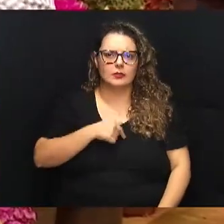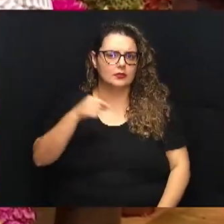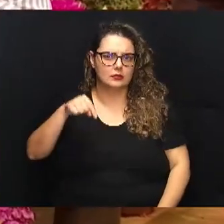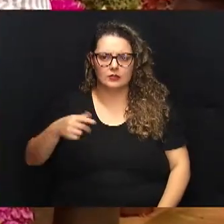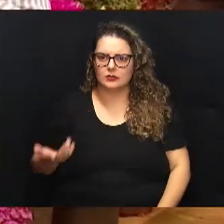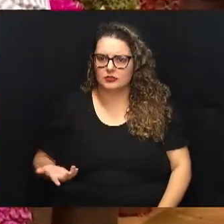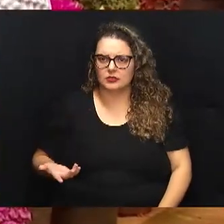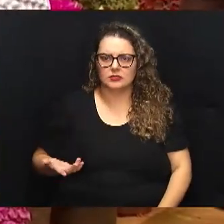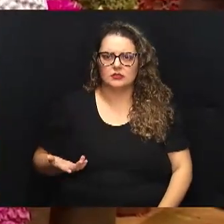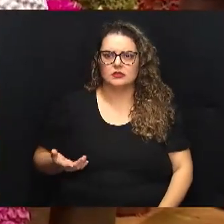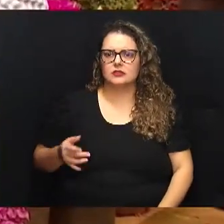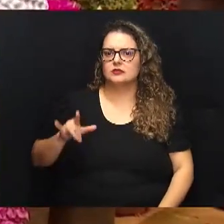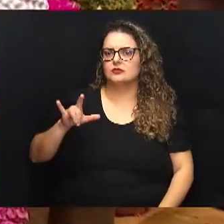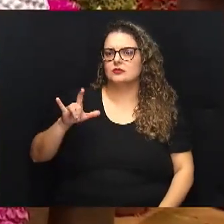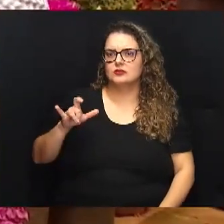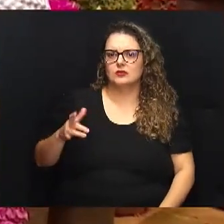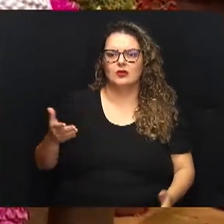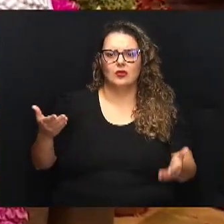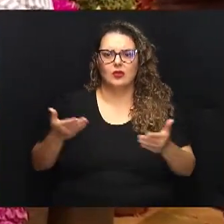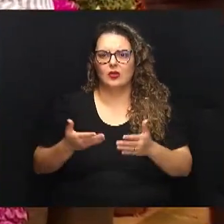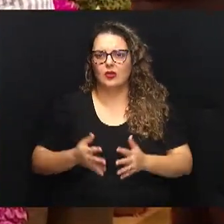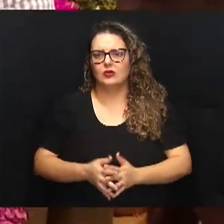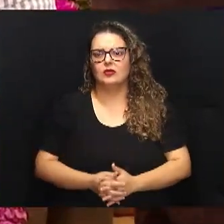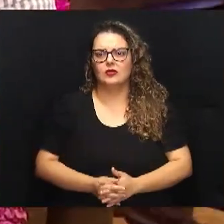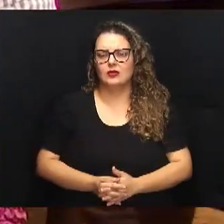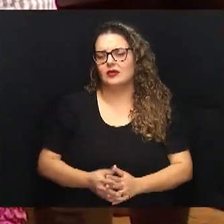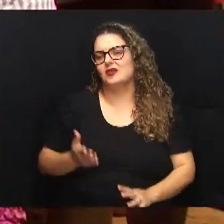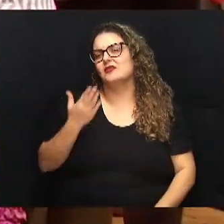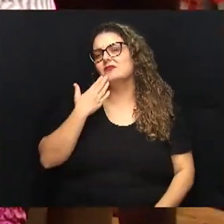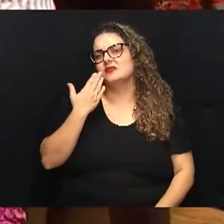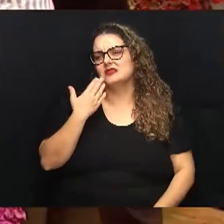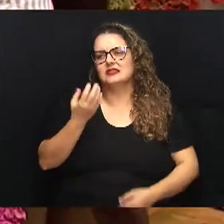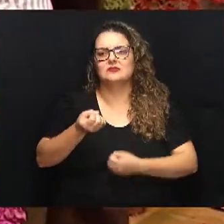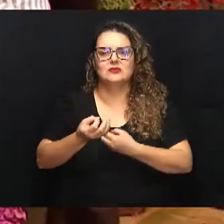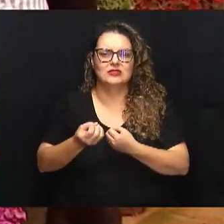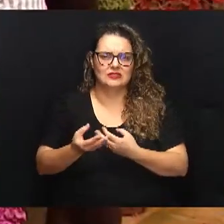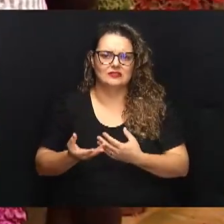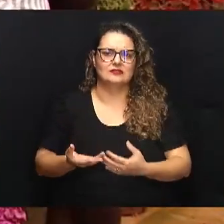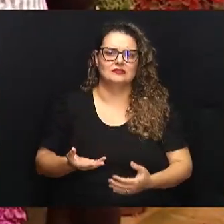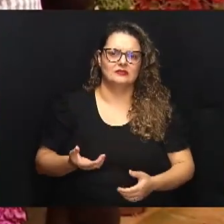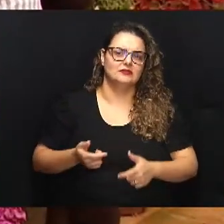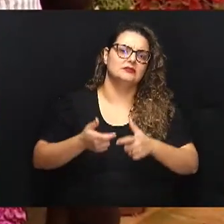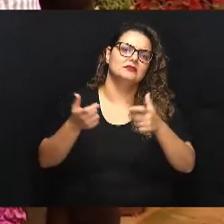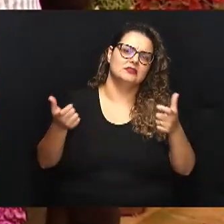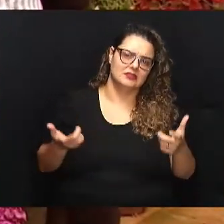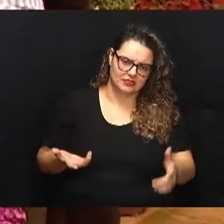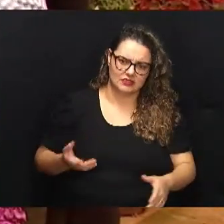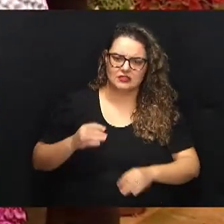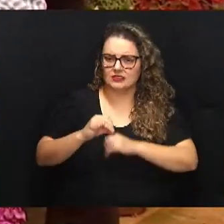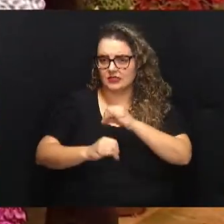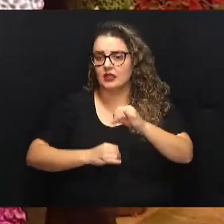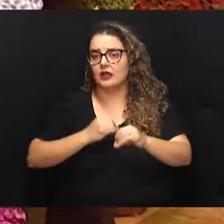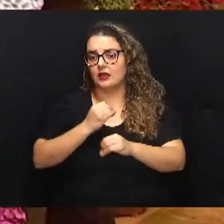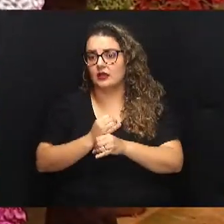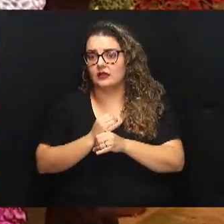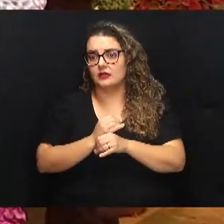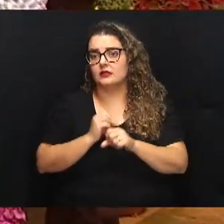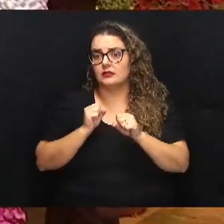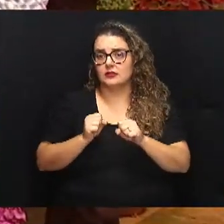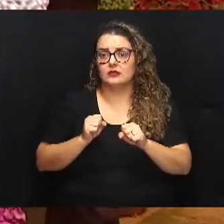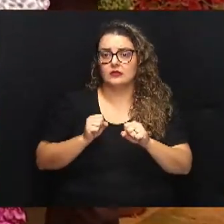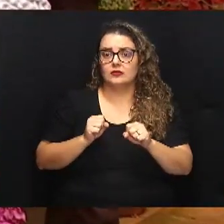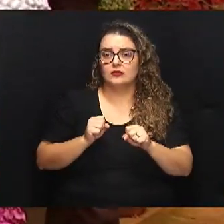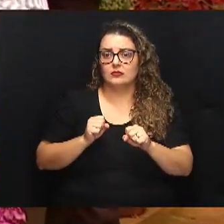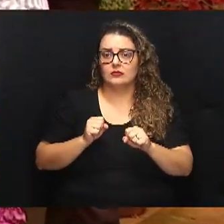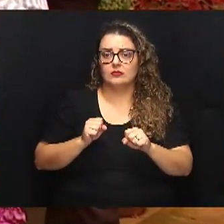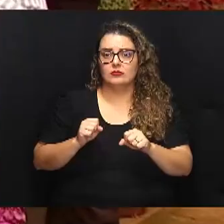aqui, Instagram. Hoje a facilidade de informação está muito grande na internet. Então você entra ali,